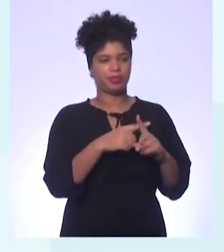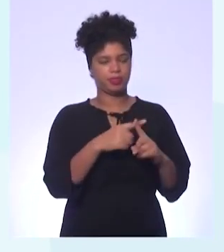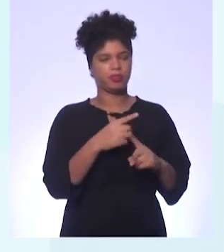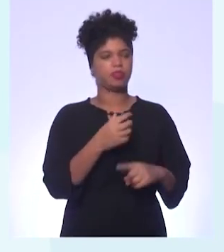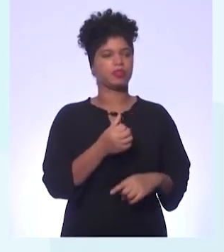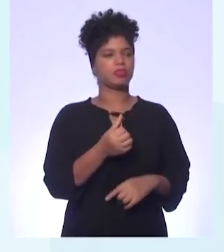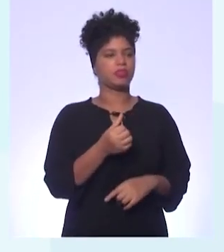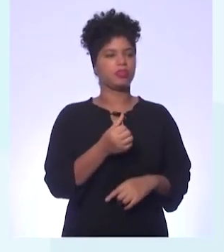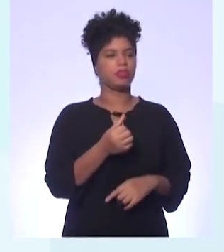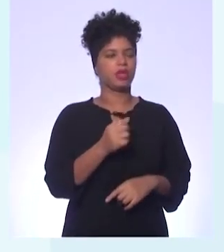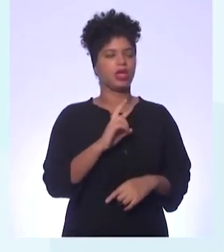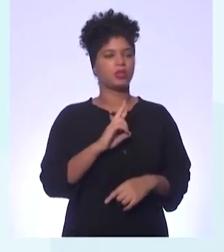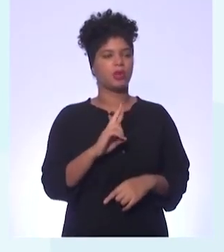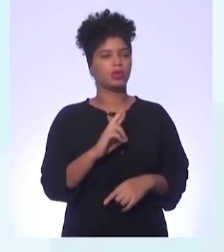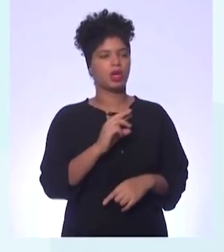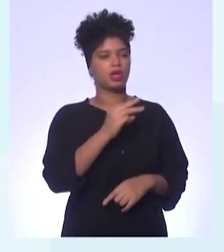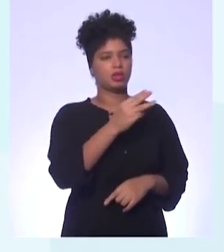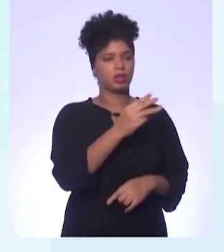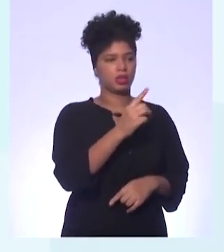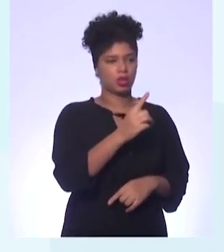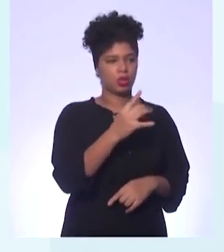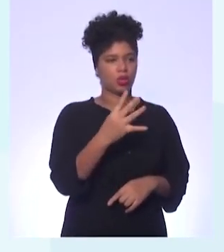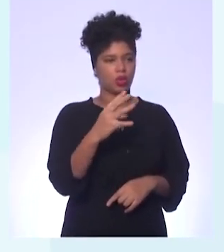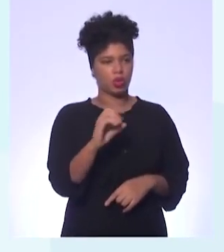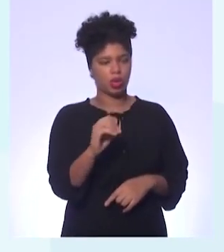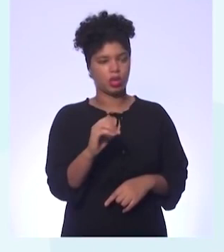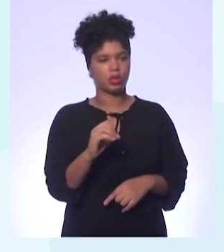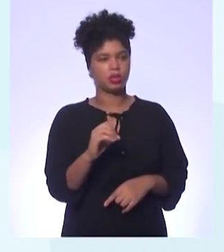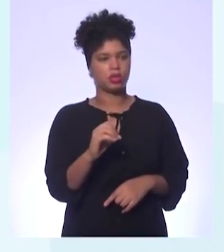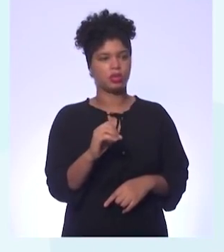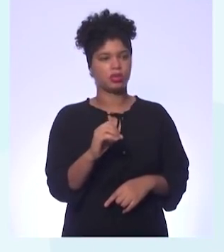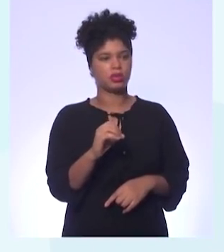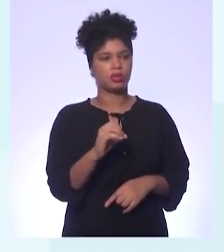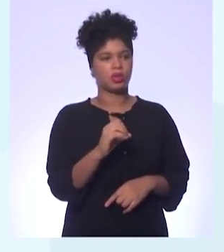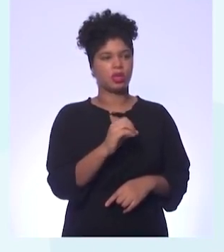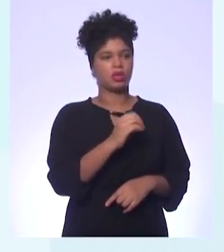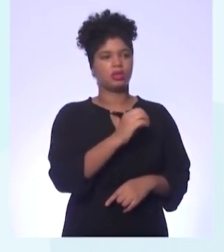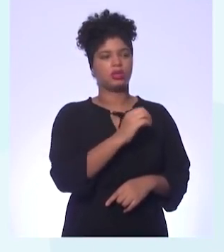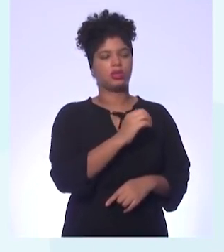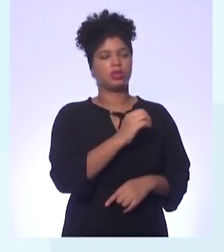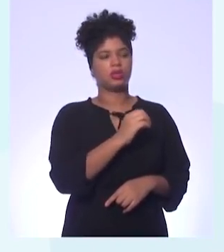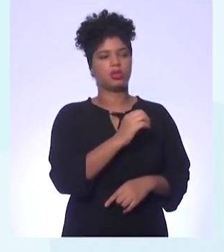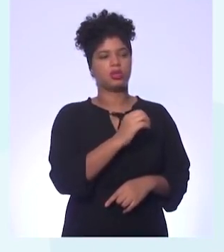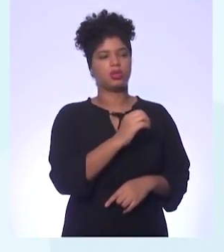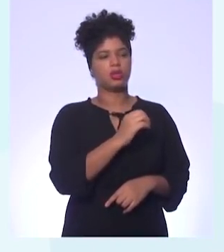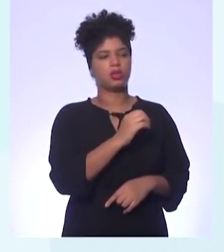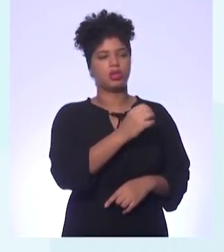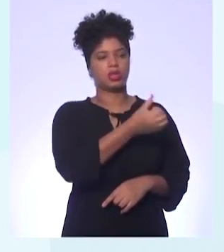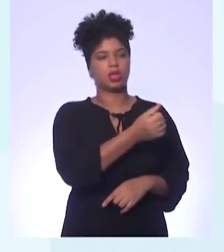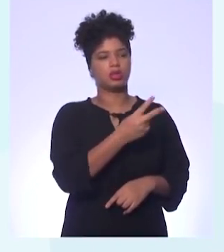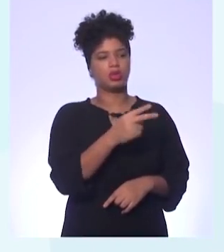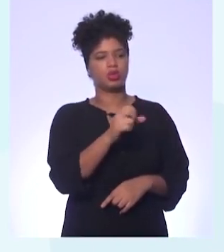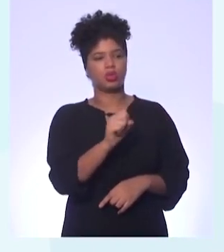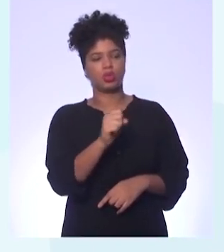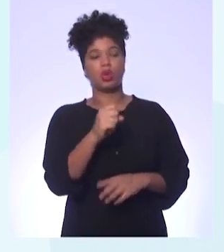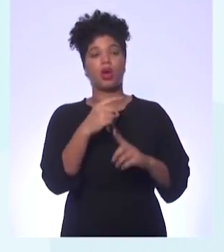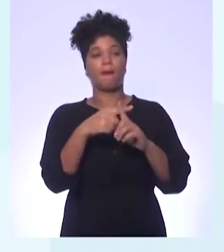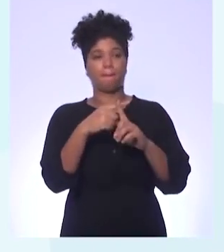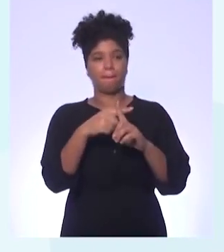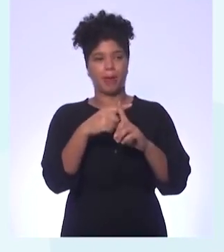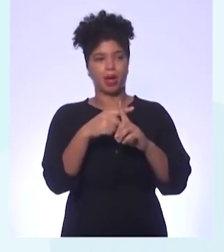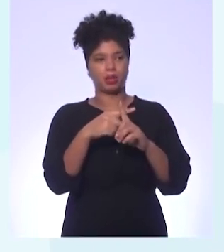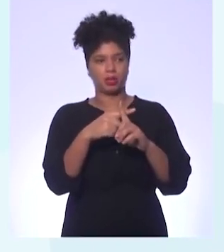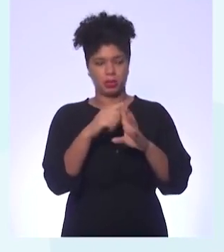31. Mais 1 vezes 8, 8, 1 vezes 2, 2, 1 vezes 6, 6, Vou somar. 8 com